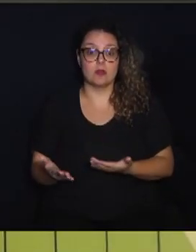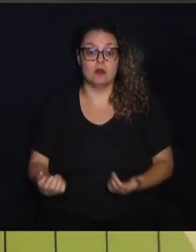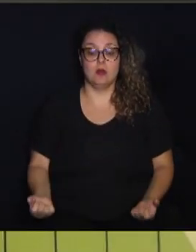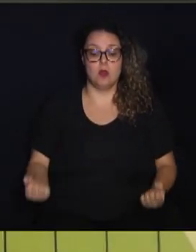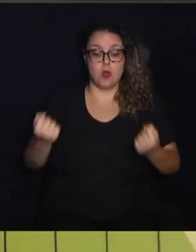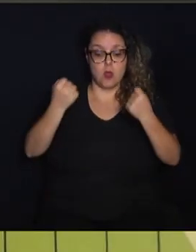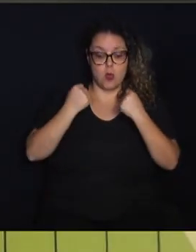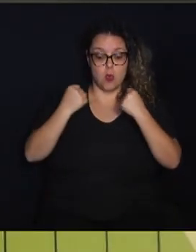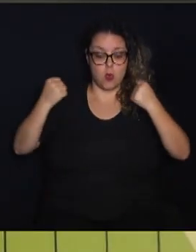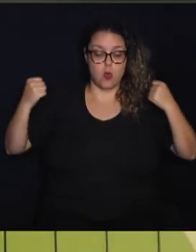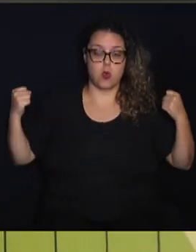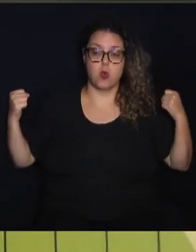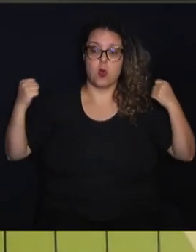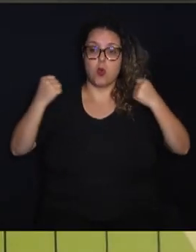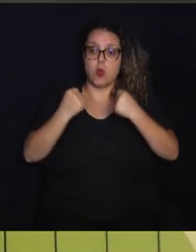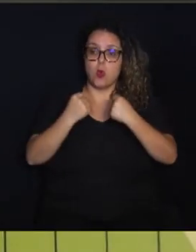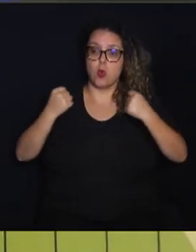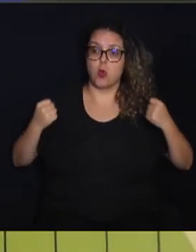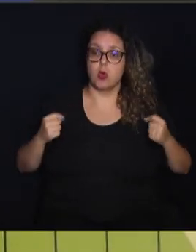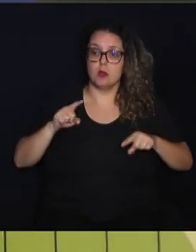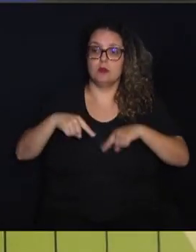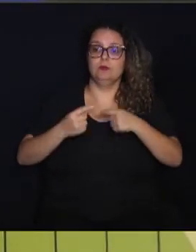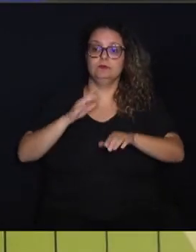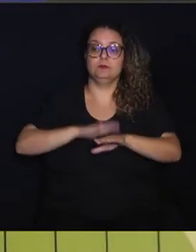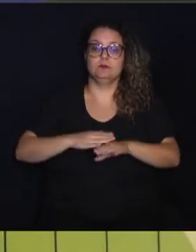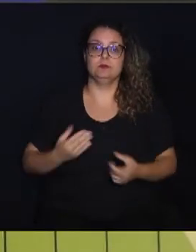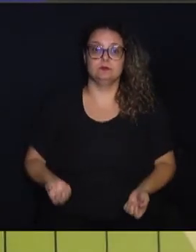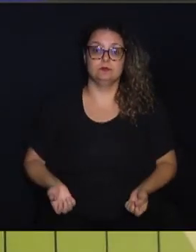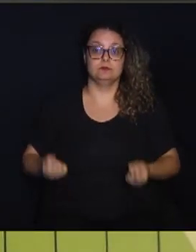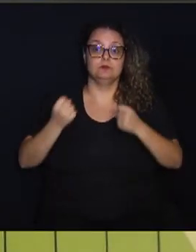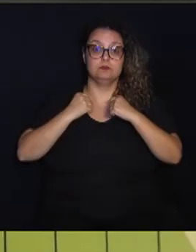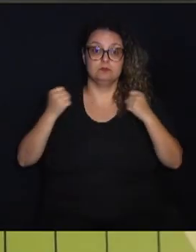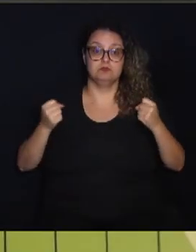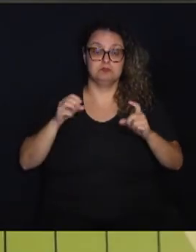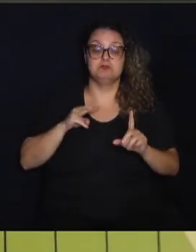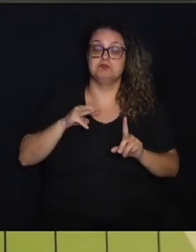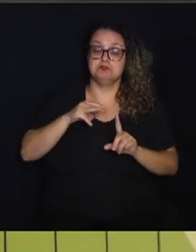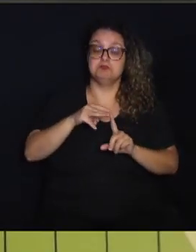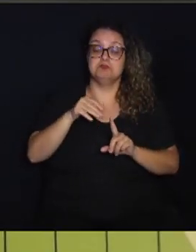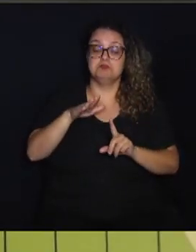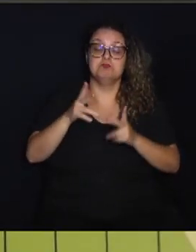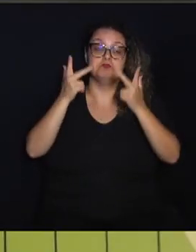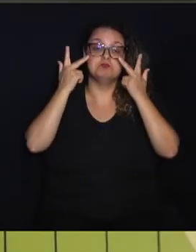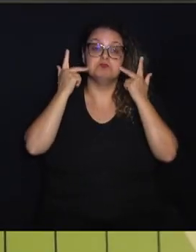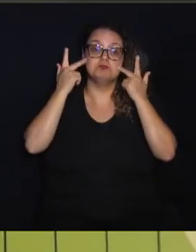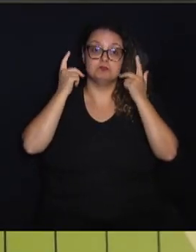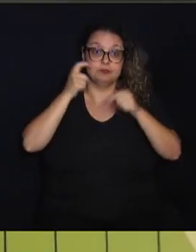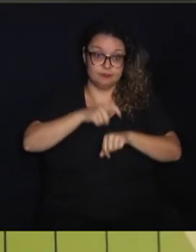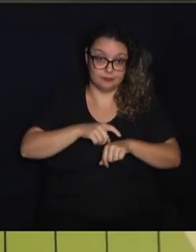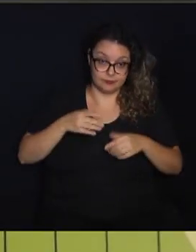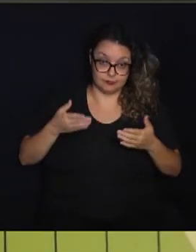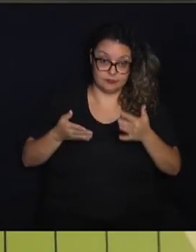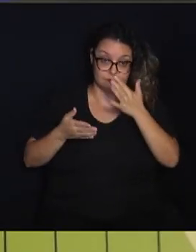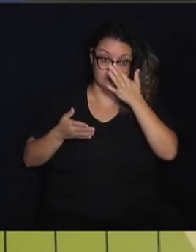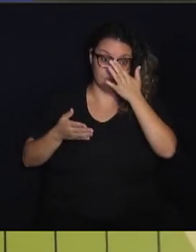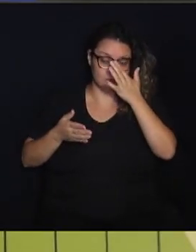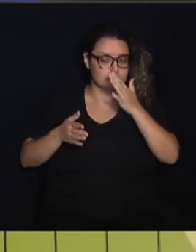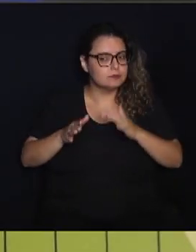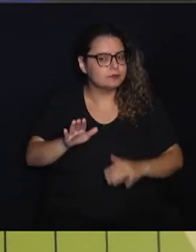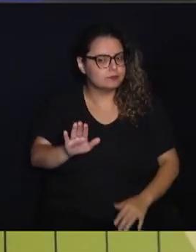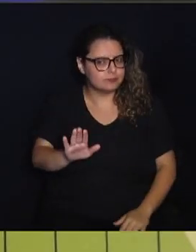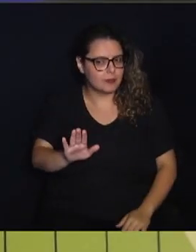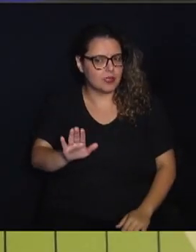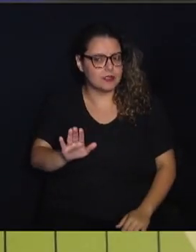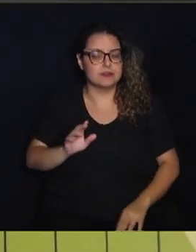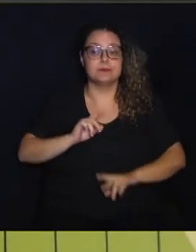ou alguma outra atividade física costumam ser uma das metas mais comuns nesta época. No entanto, em